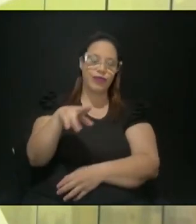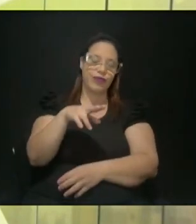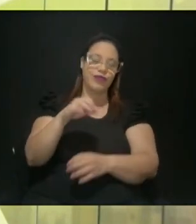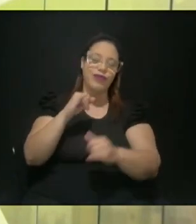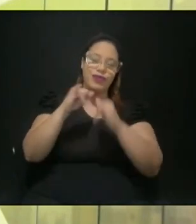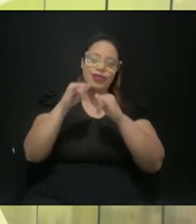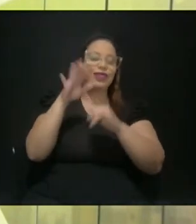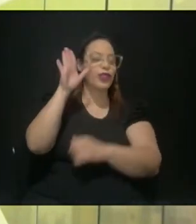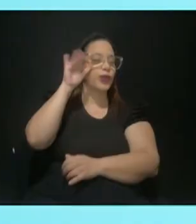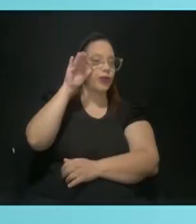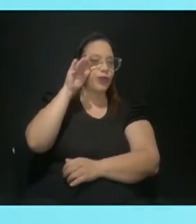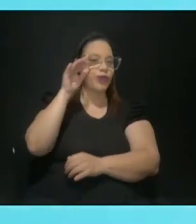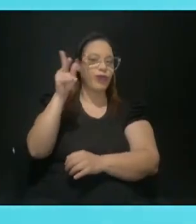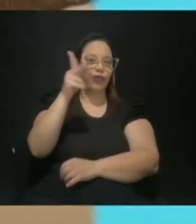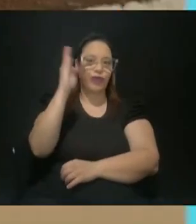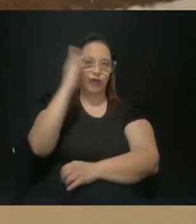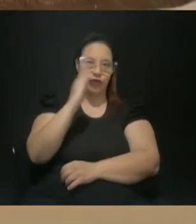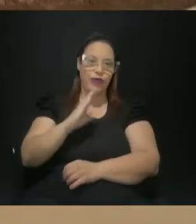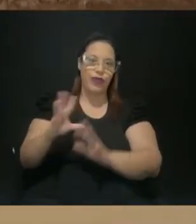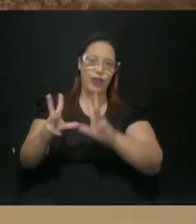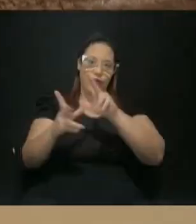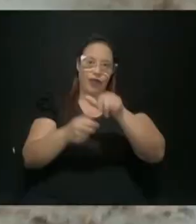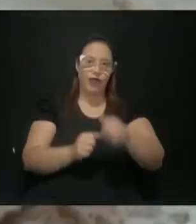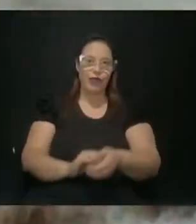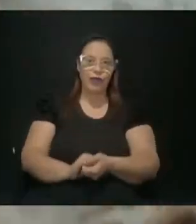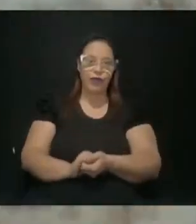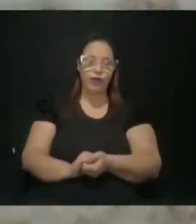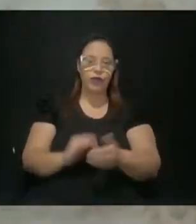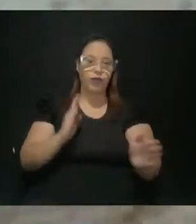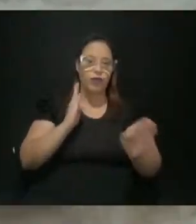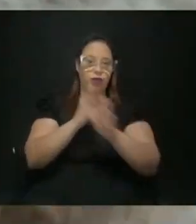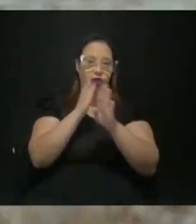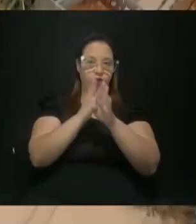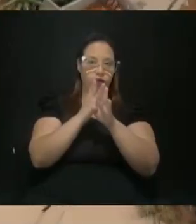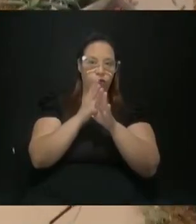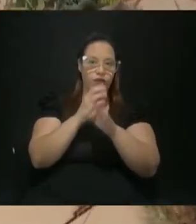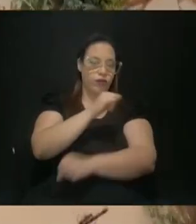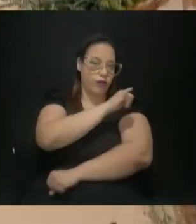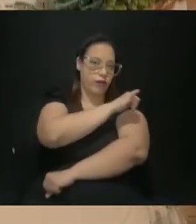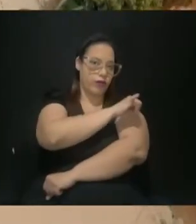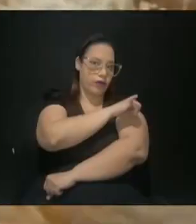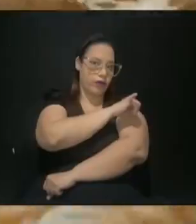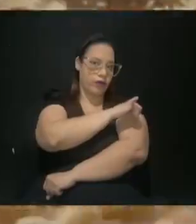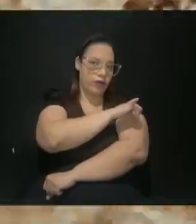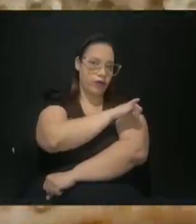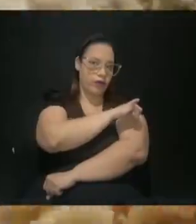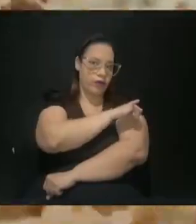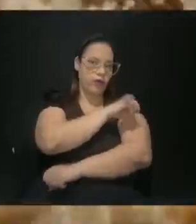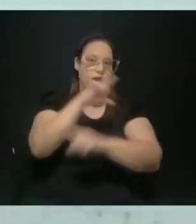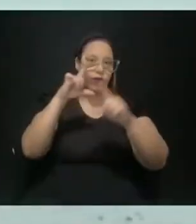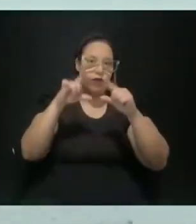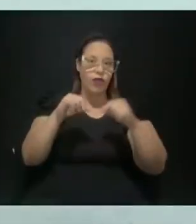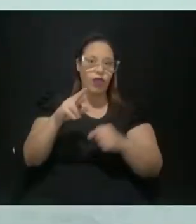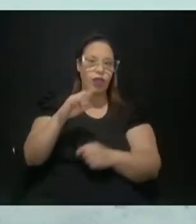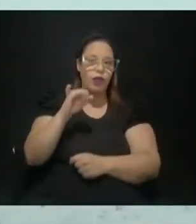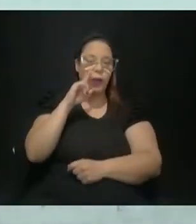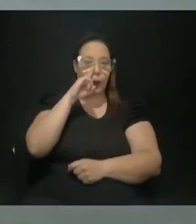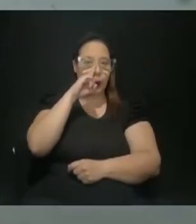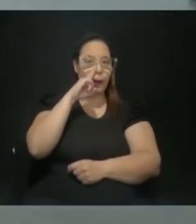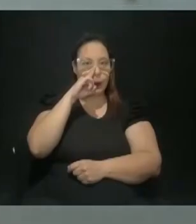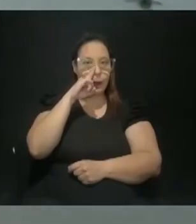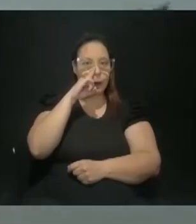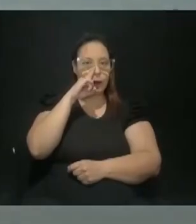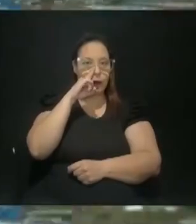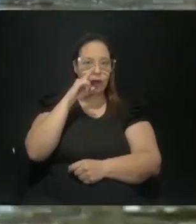do Brasil e do mundo. No encontro ocorrido no Rio de Janeiro para debater a redução do risco de desastres, um dos focos